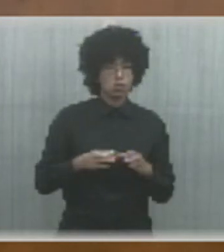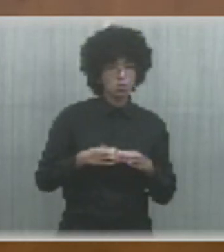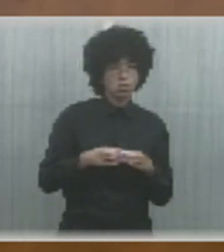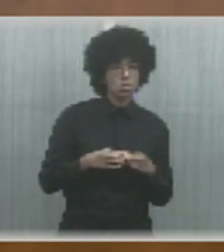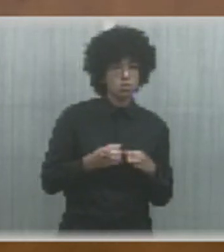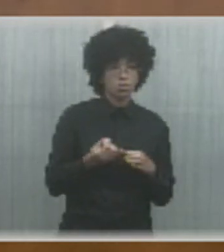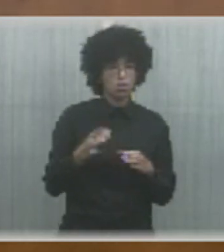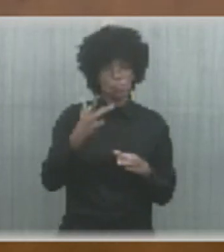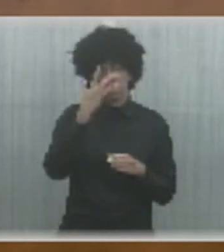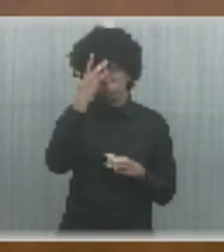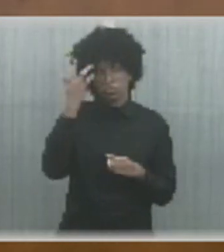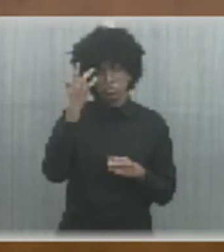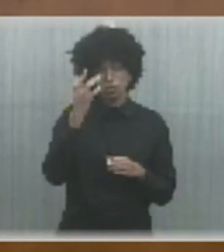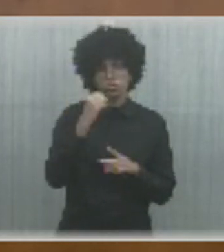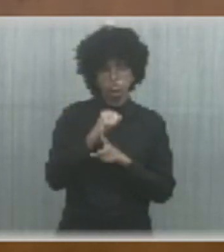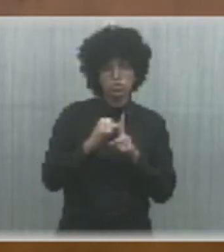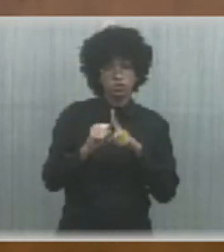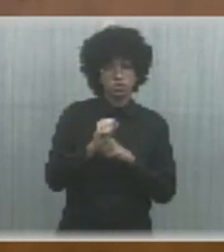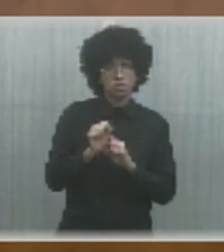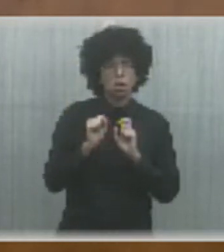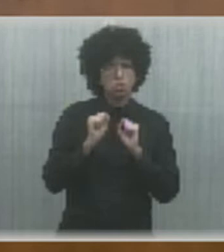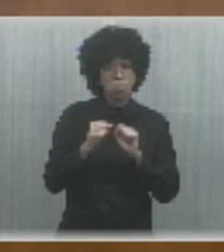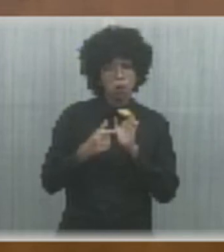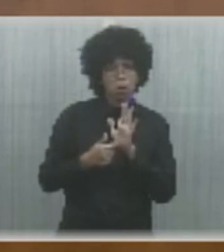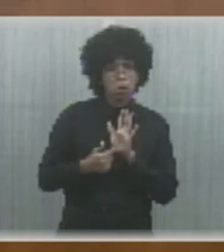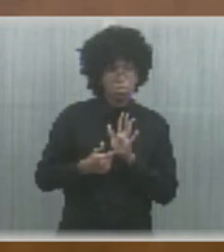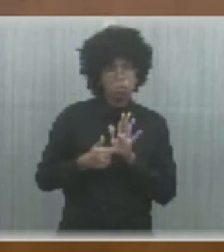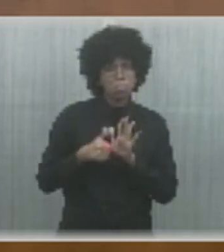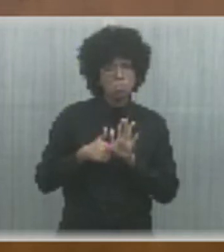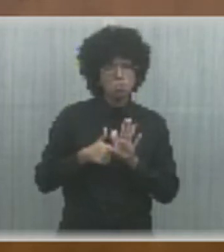da sociedade podem, sim, apresentar